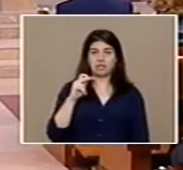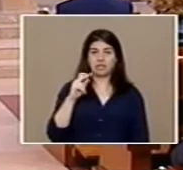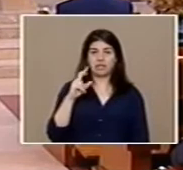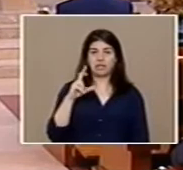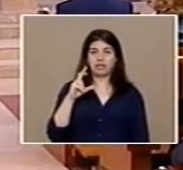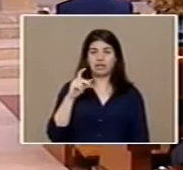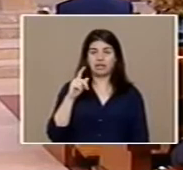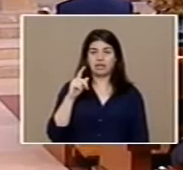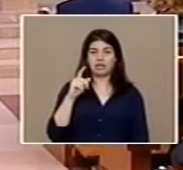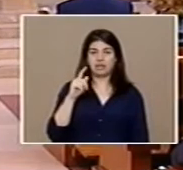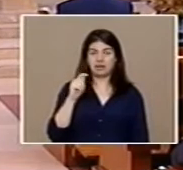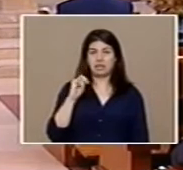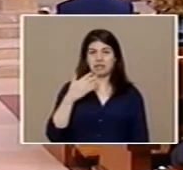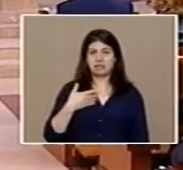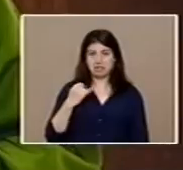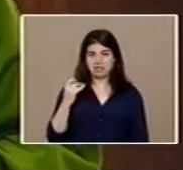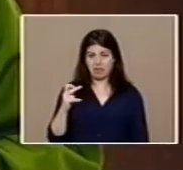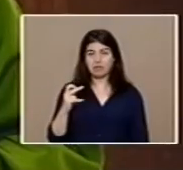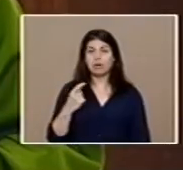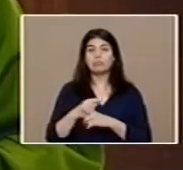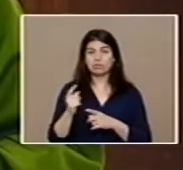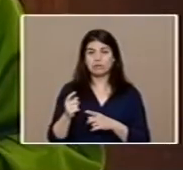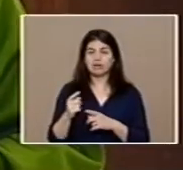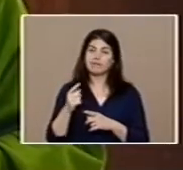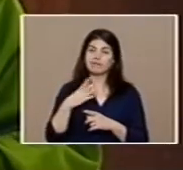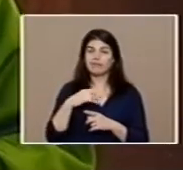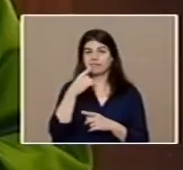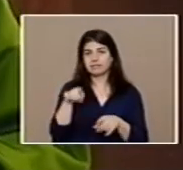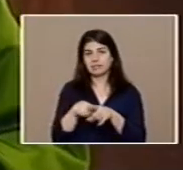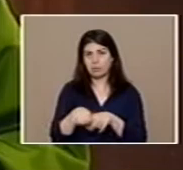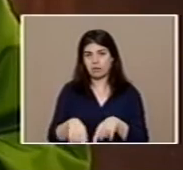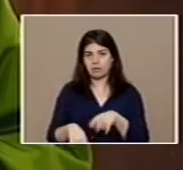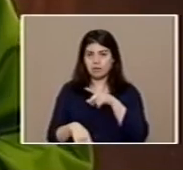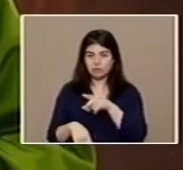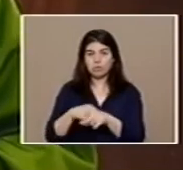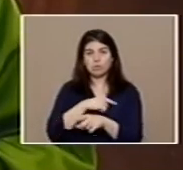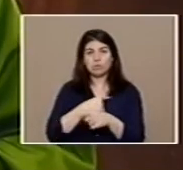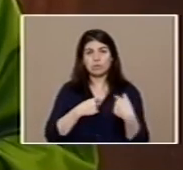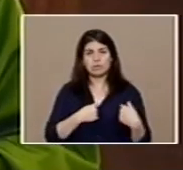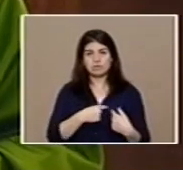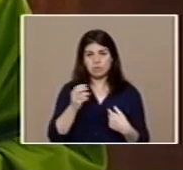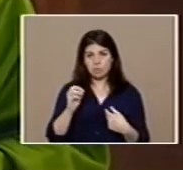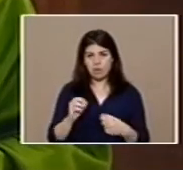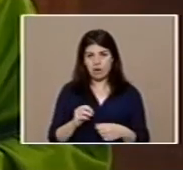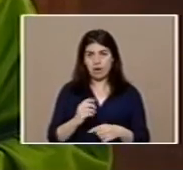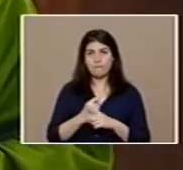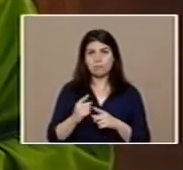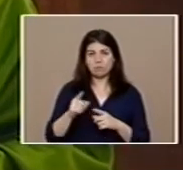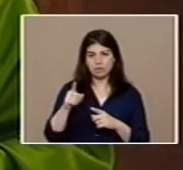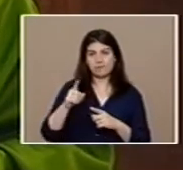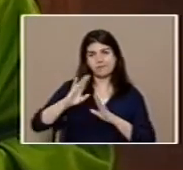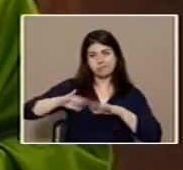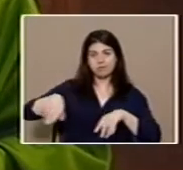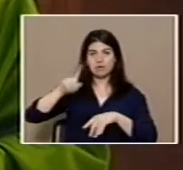dizeis isso porque sois sem coração é porque a repudiar a mulher não temos em conta o